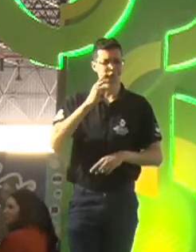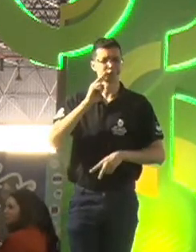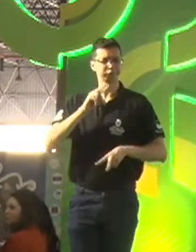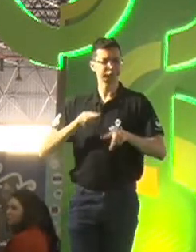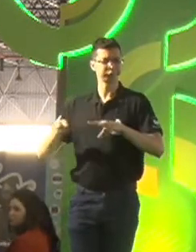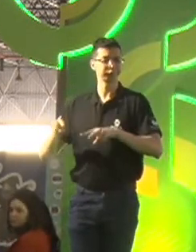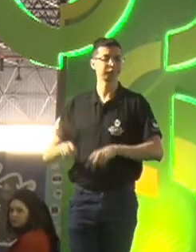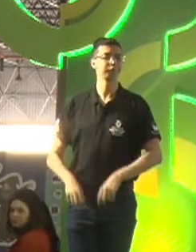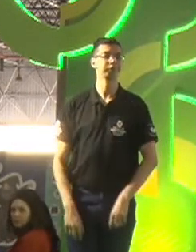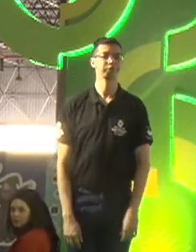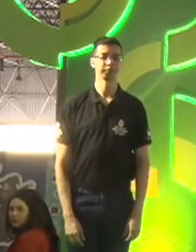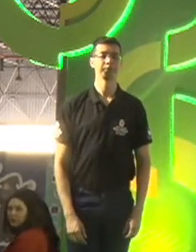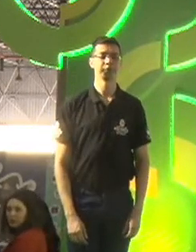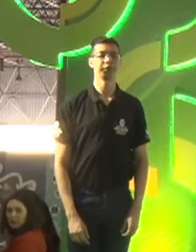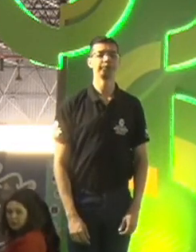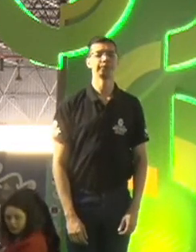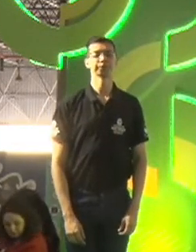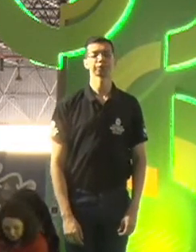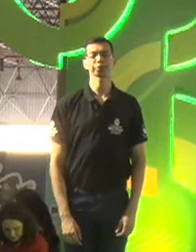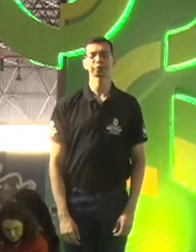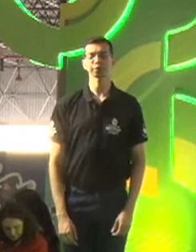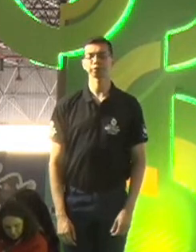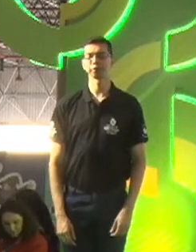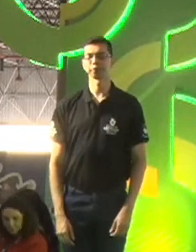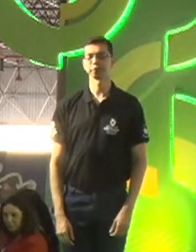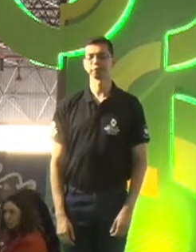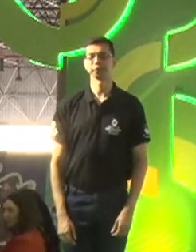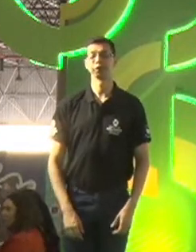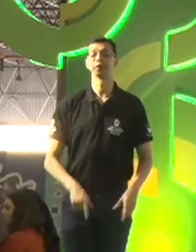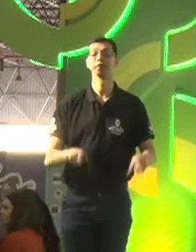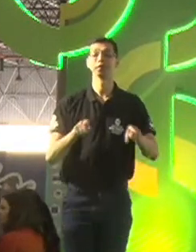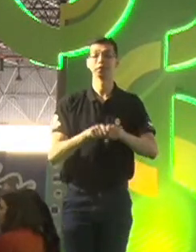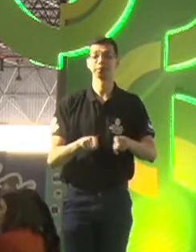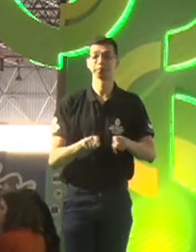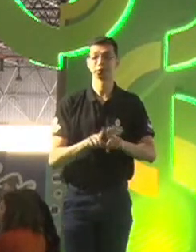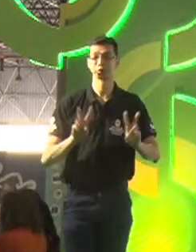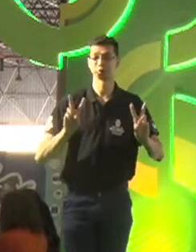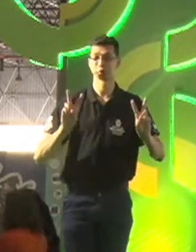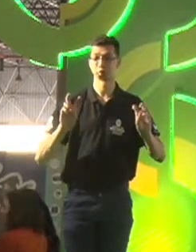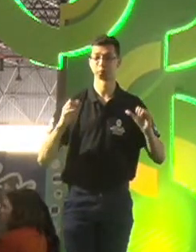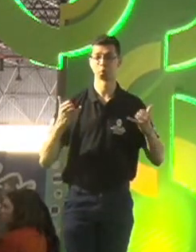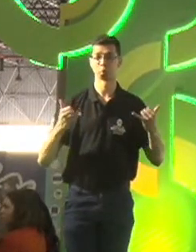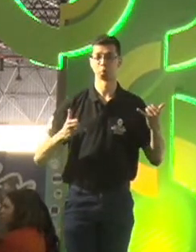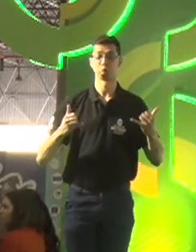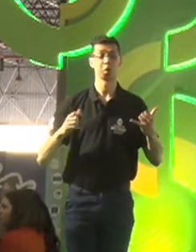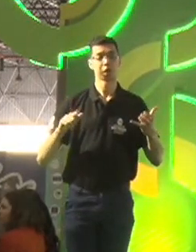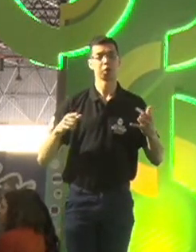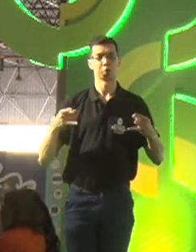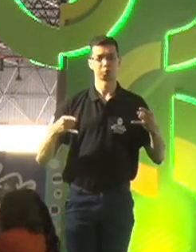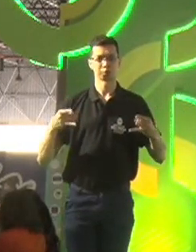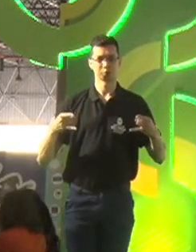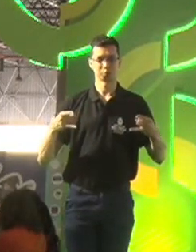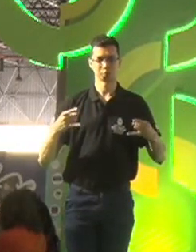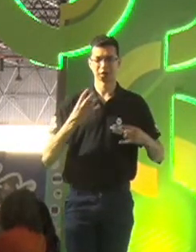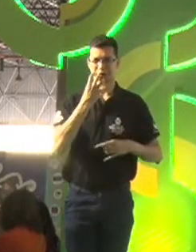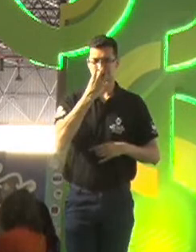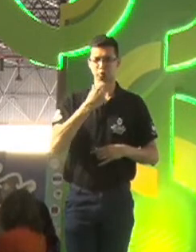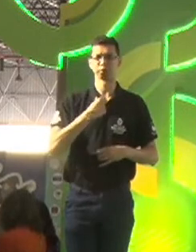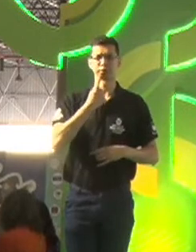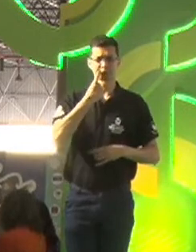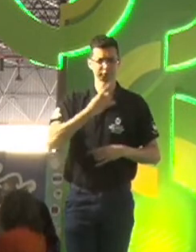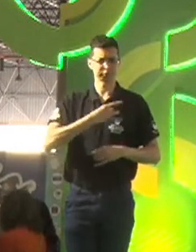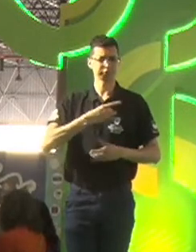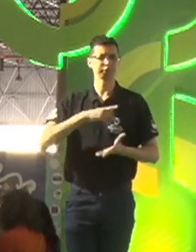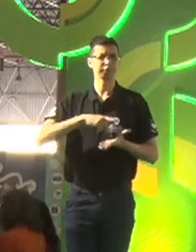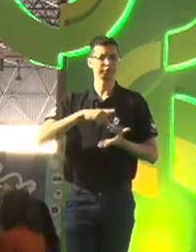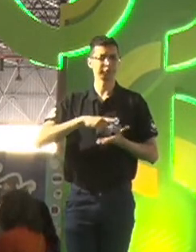a esse robozinho cachorro é ele dá esse medinho mesmo eu já tive a oportunidade de conhecê-lo só que quando ele começa